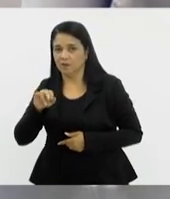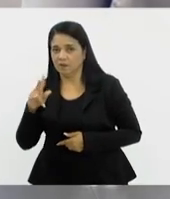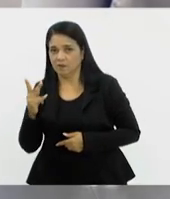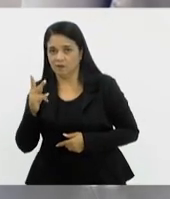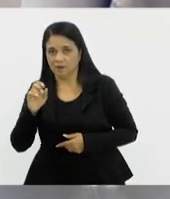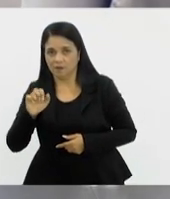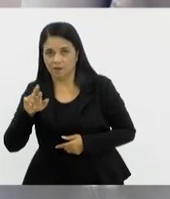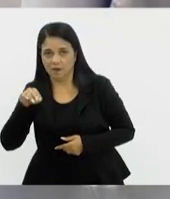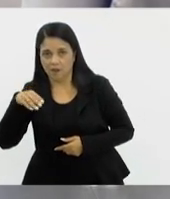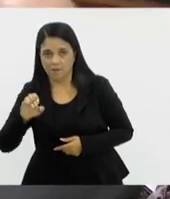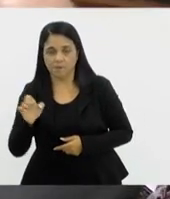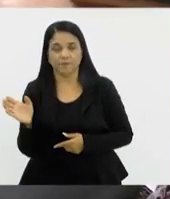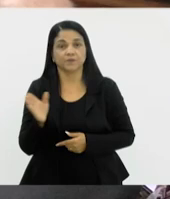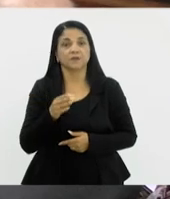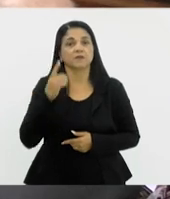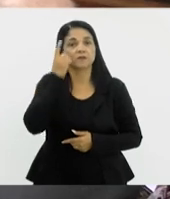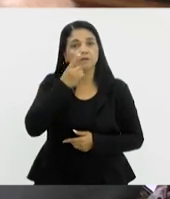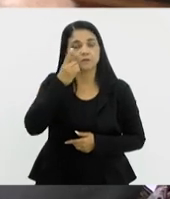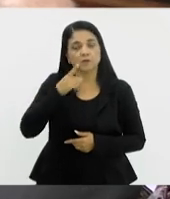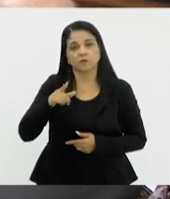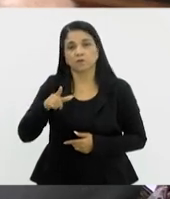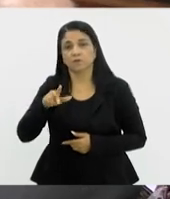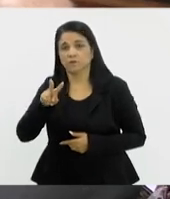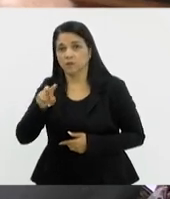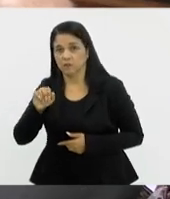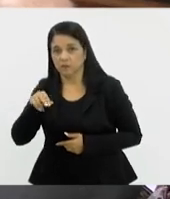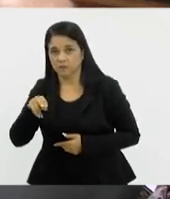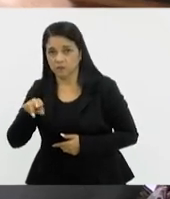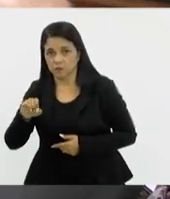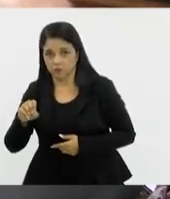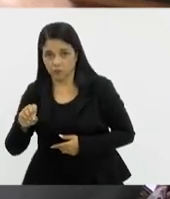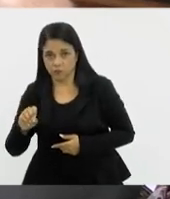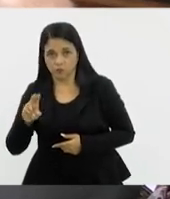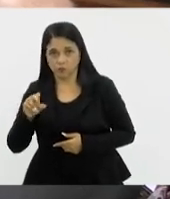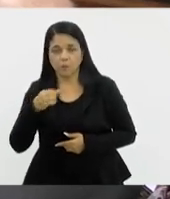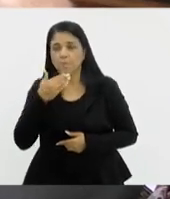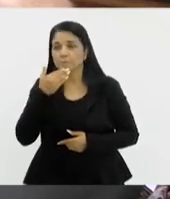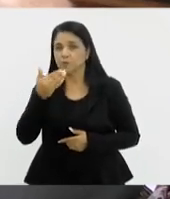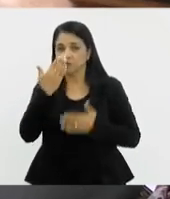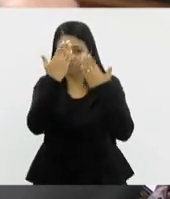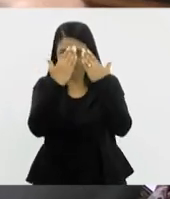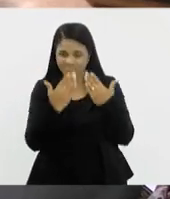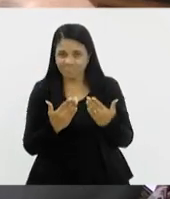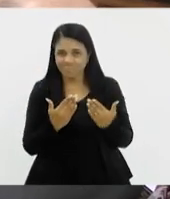Vinícius Cozzolino, eu queria solicitar vistas